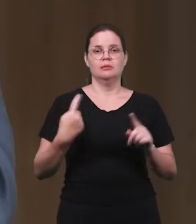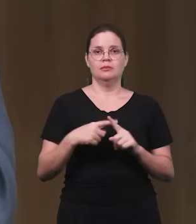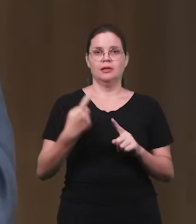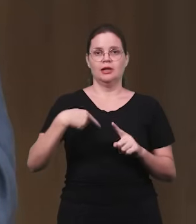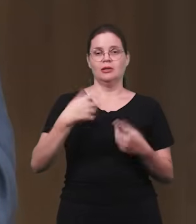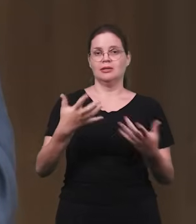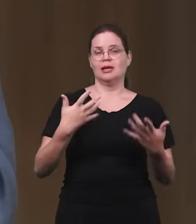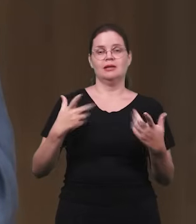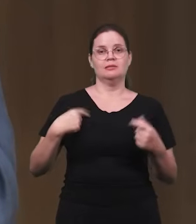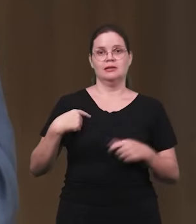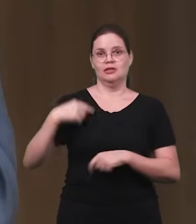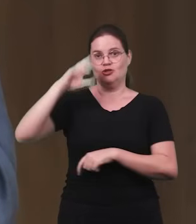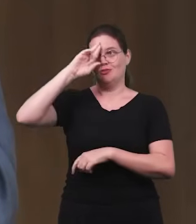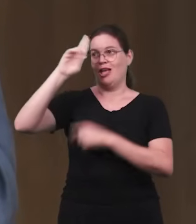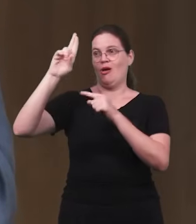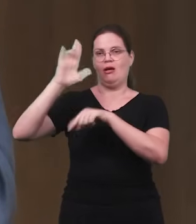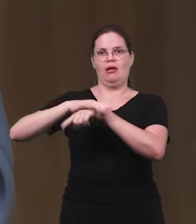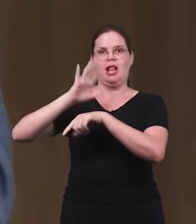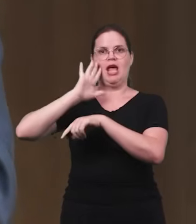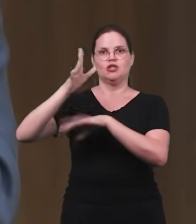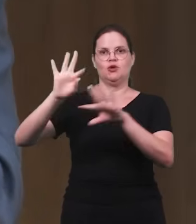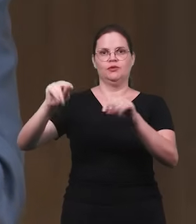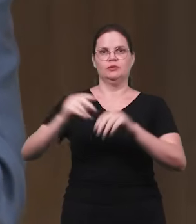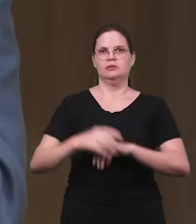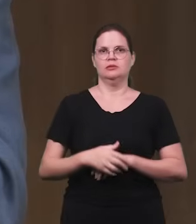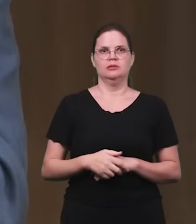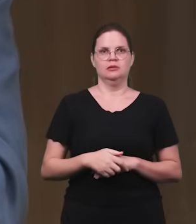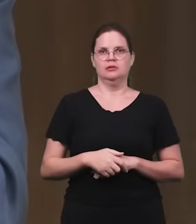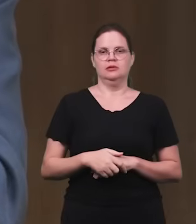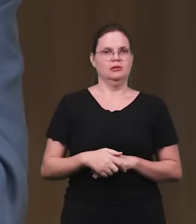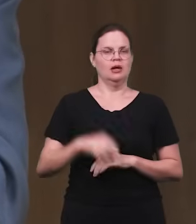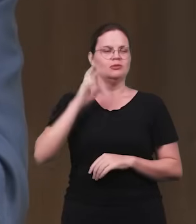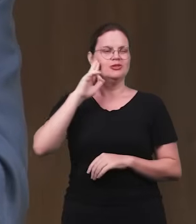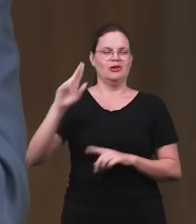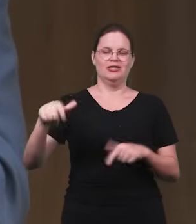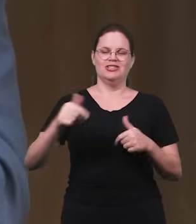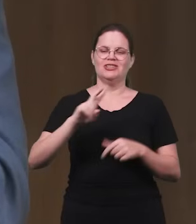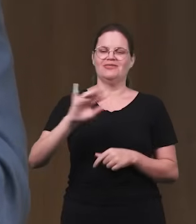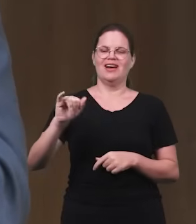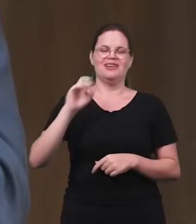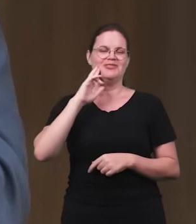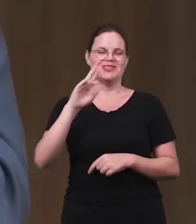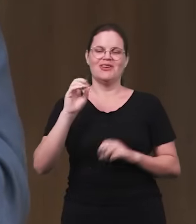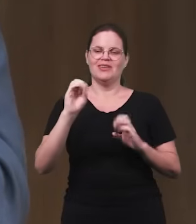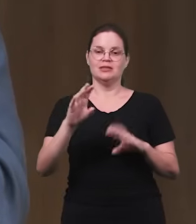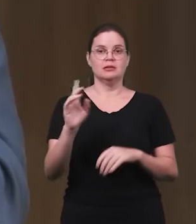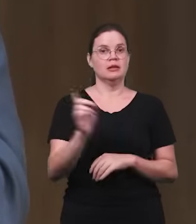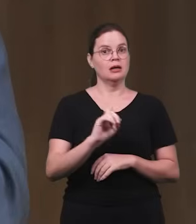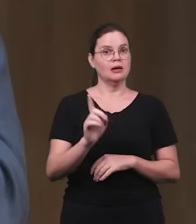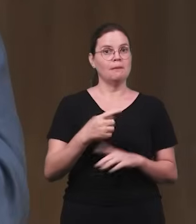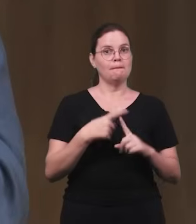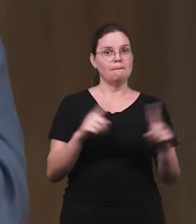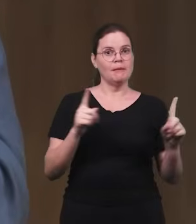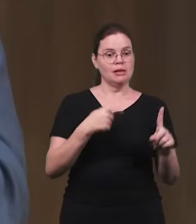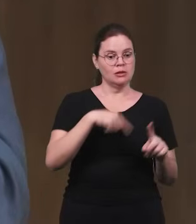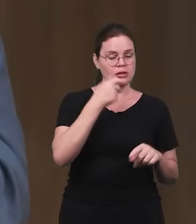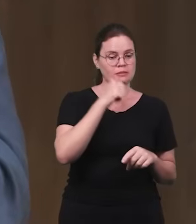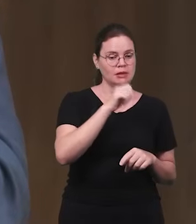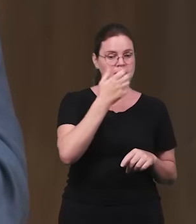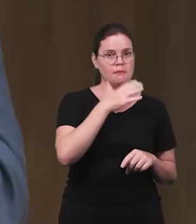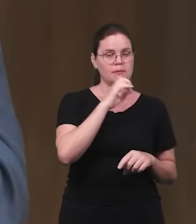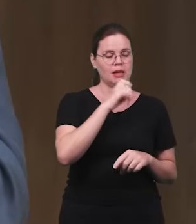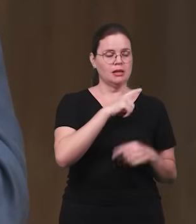Senhor faça tudo. Então o Senhor vai operar, o Senhor vai agir. Mas esse treinamento é o pai